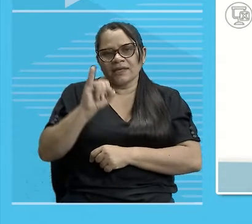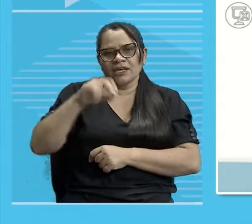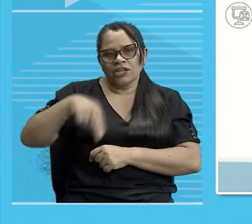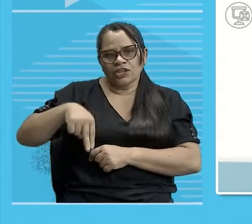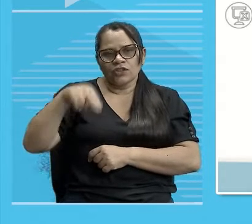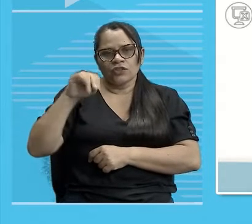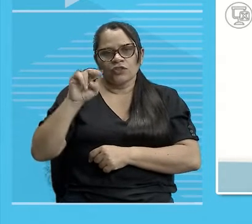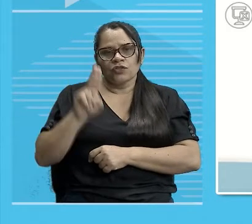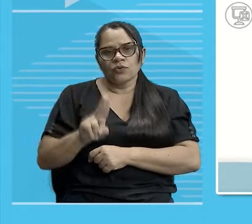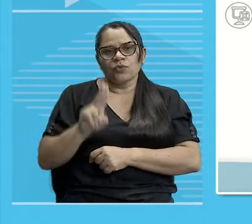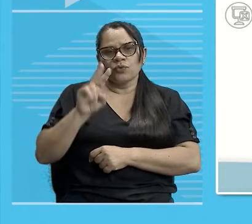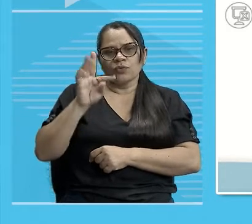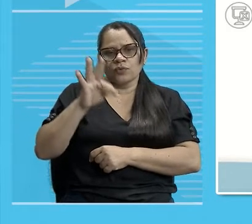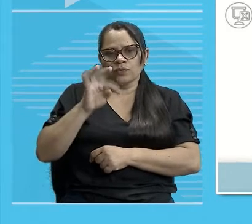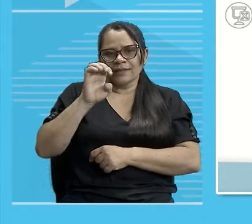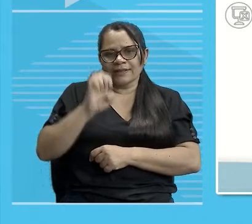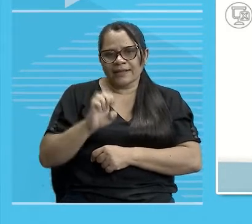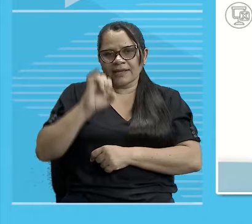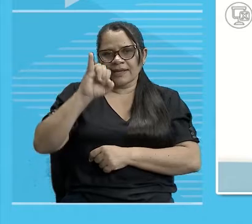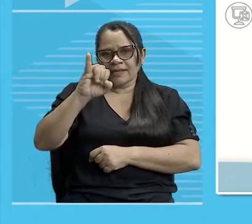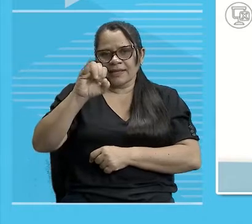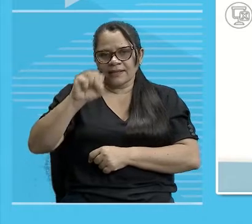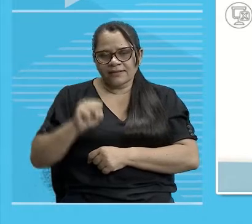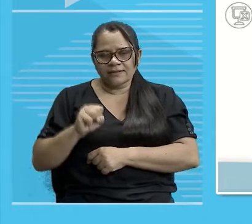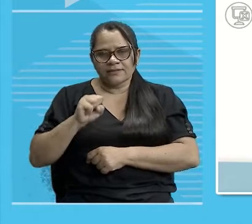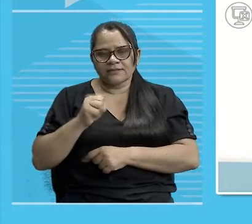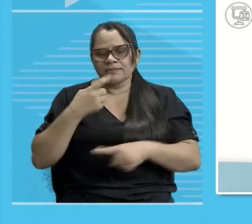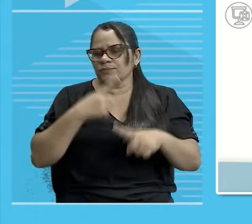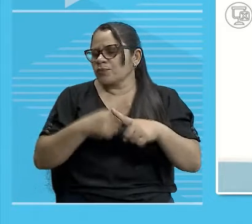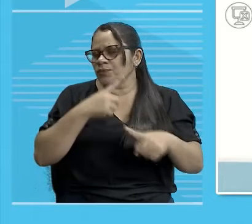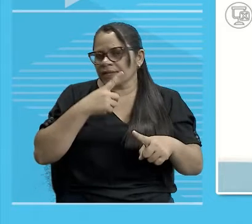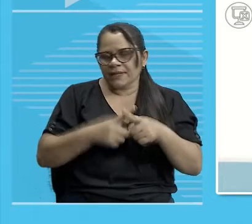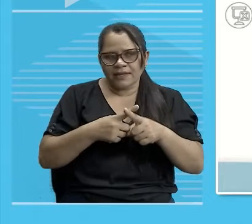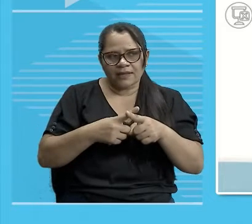mas inúteis porque porque não